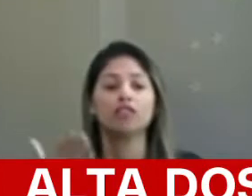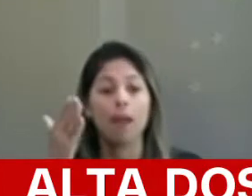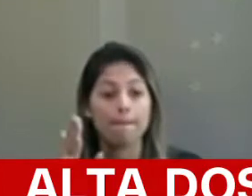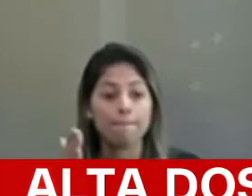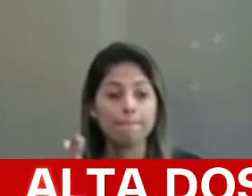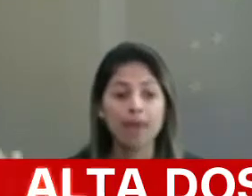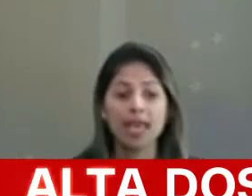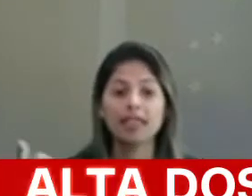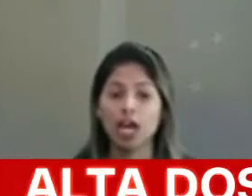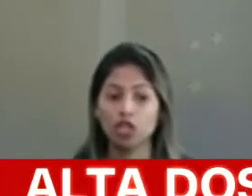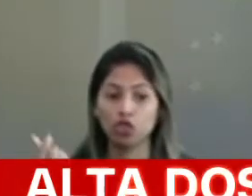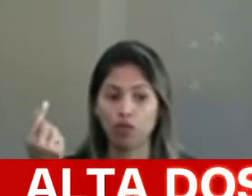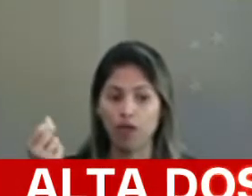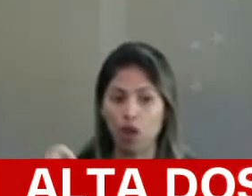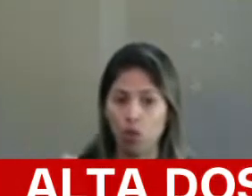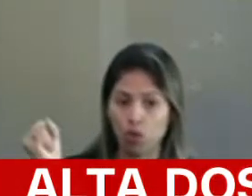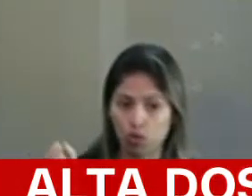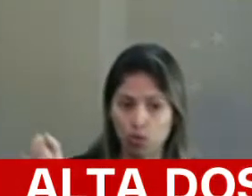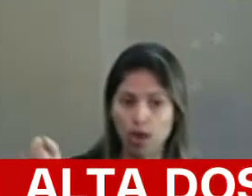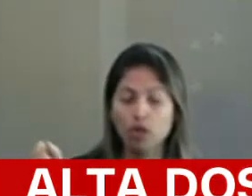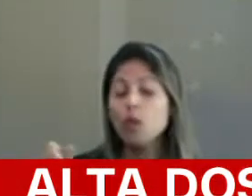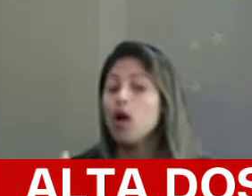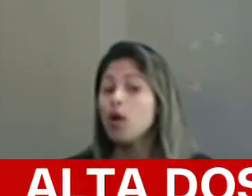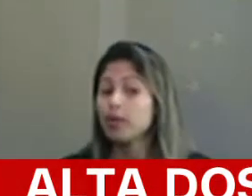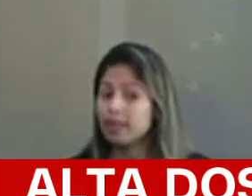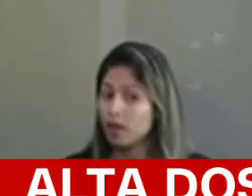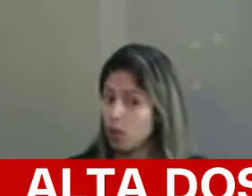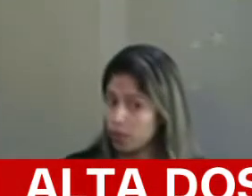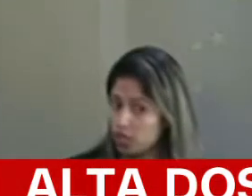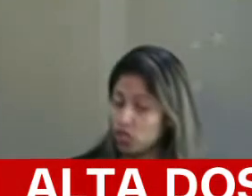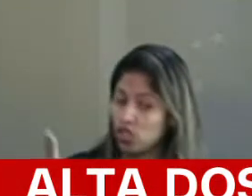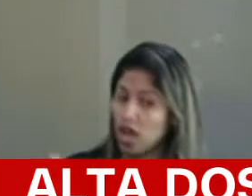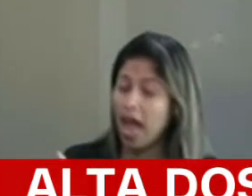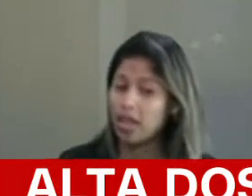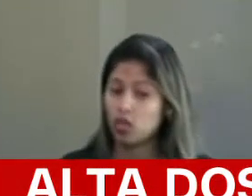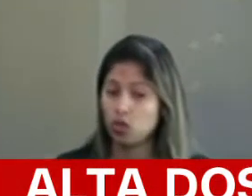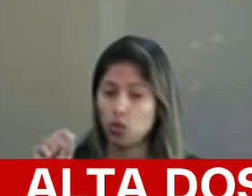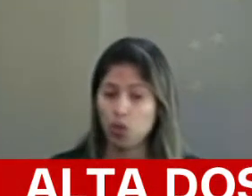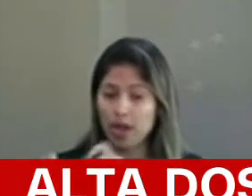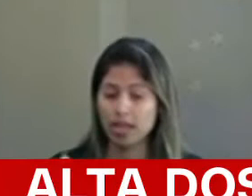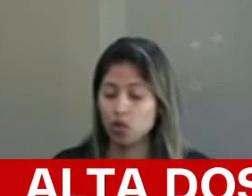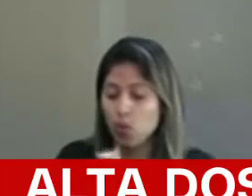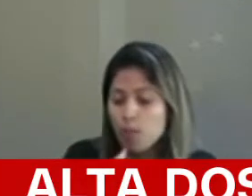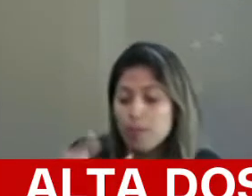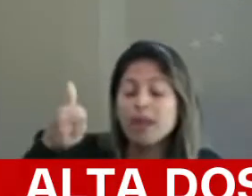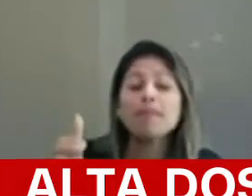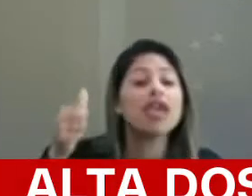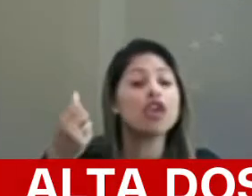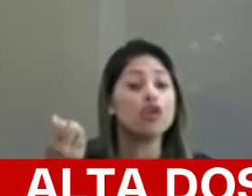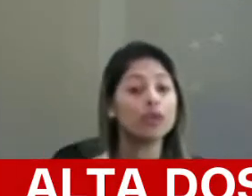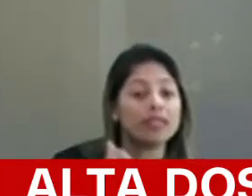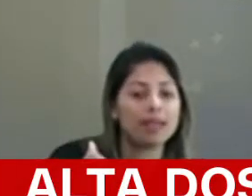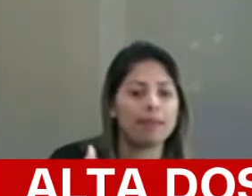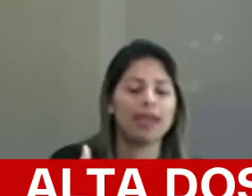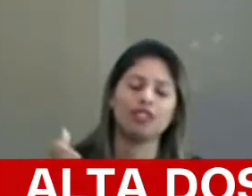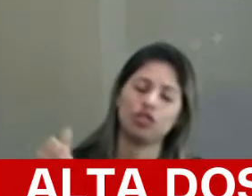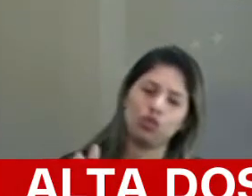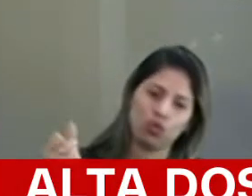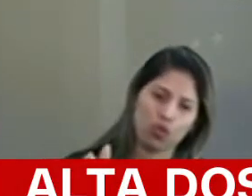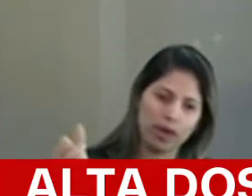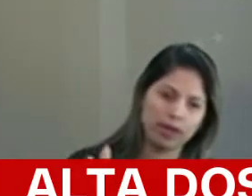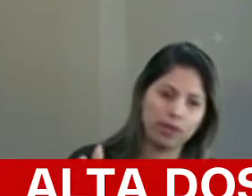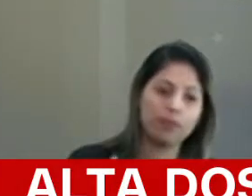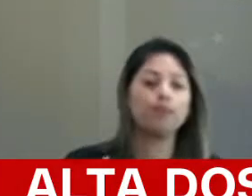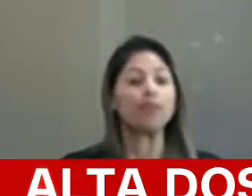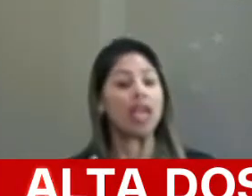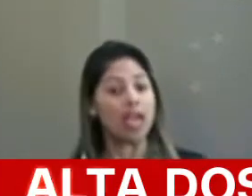metade do valor anualizado, uma vez que restará transcurrido o primeiro semestre do ano. Então,